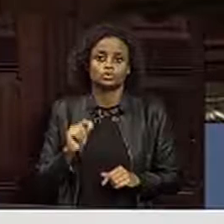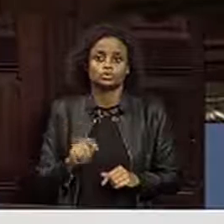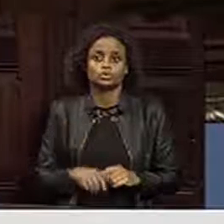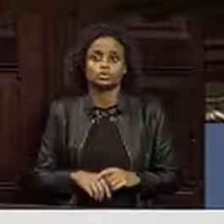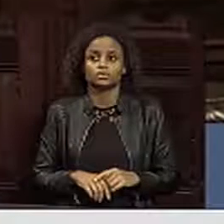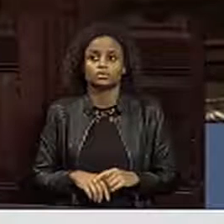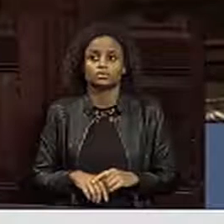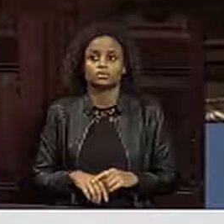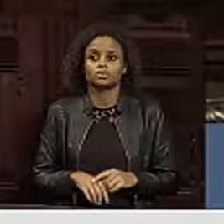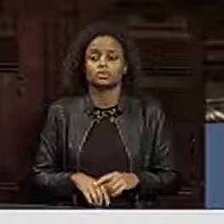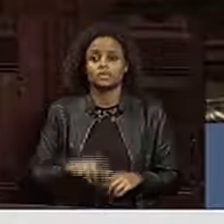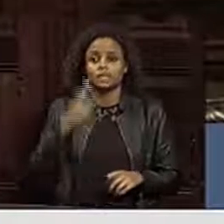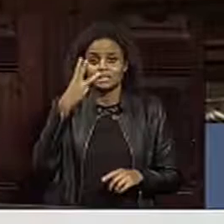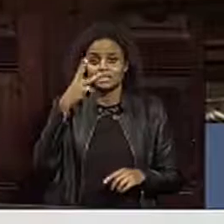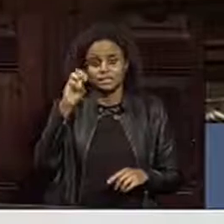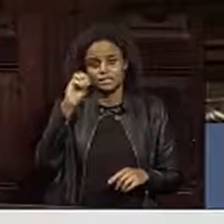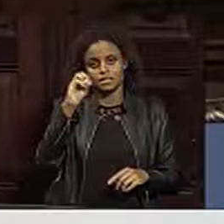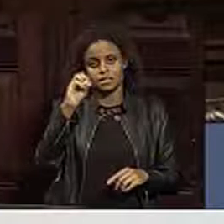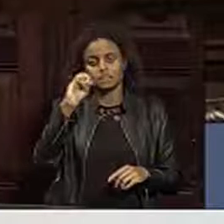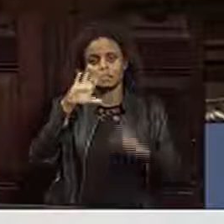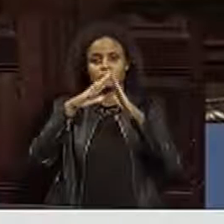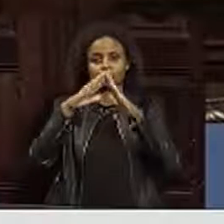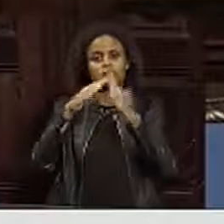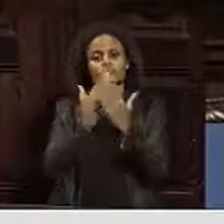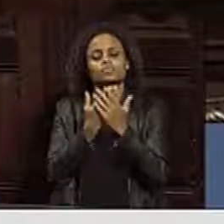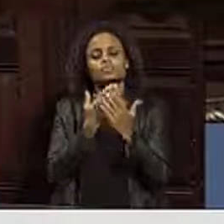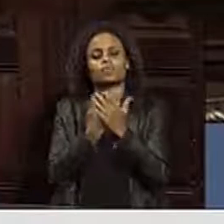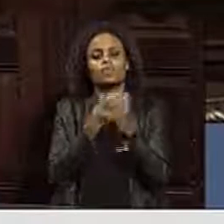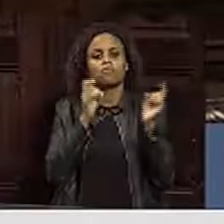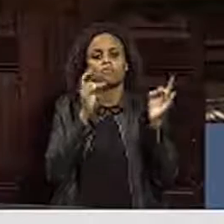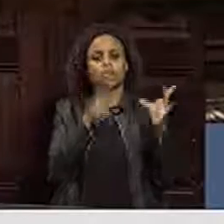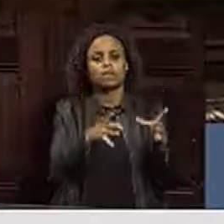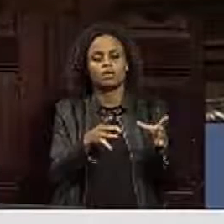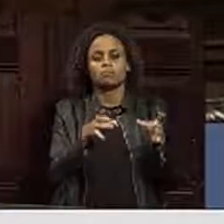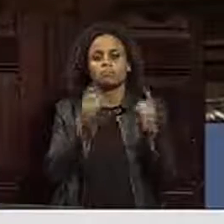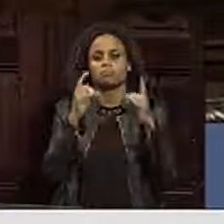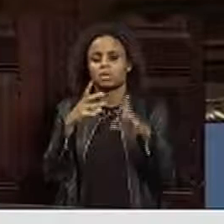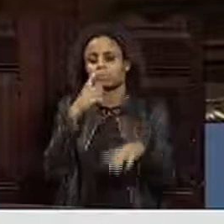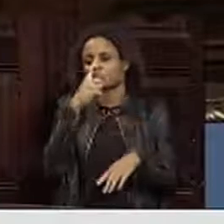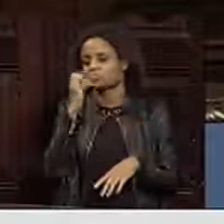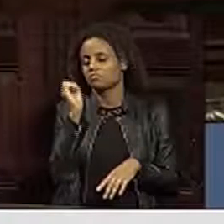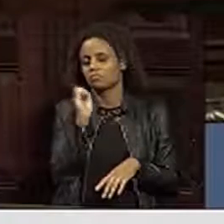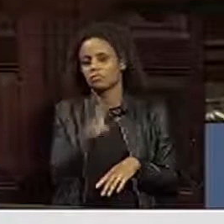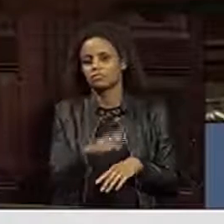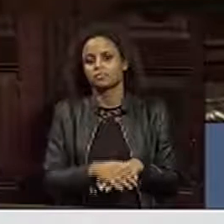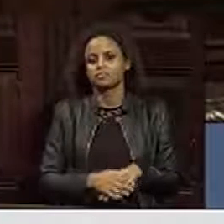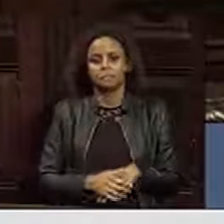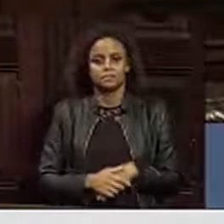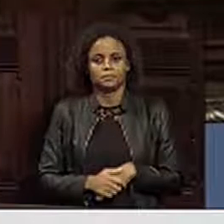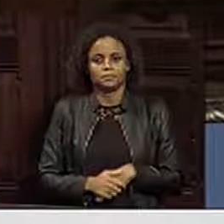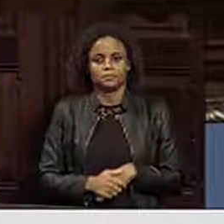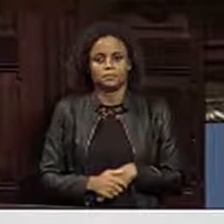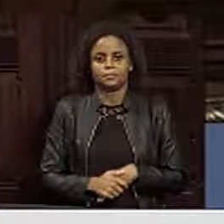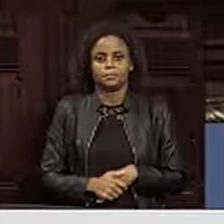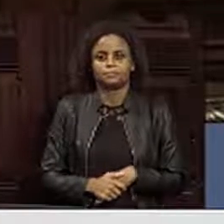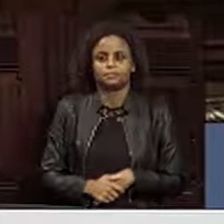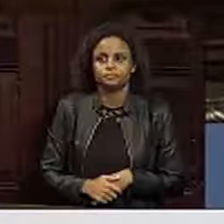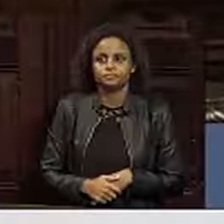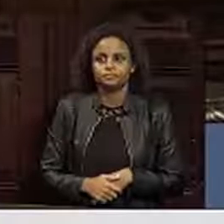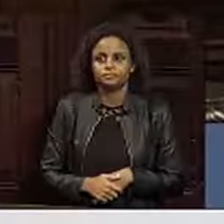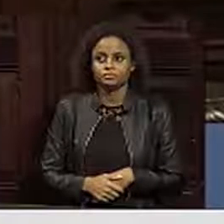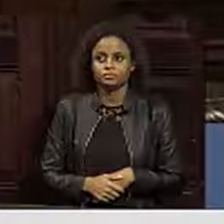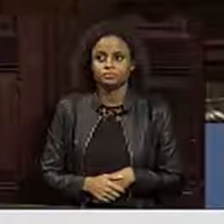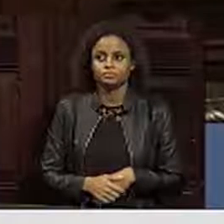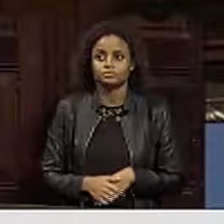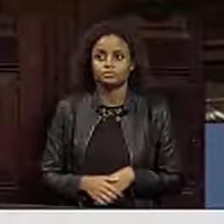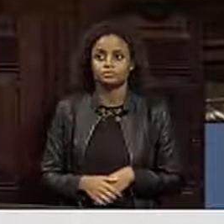30 escolas abandonadas. 30 escolas foram filmadas e apareceram lá 30 escolas abandonadas. Nós